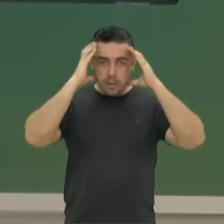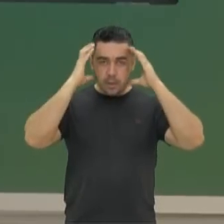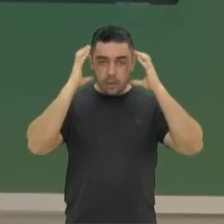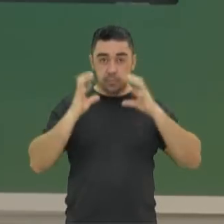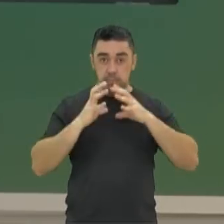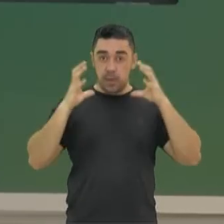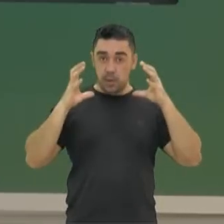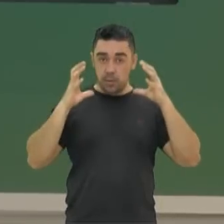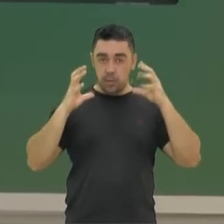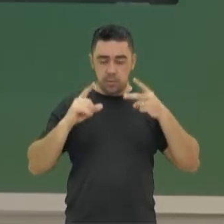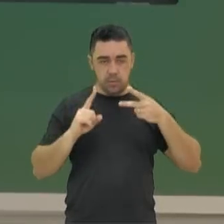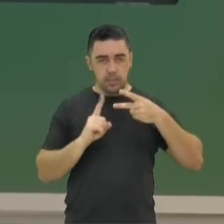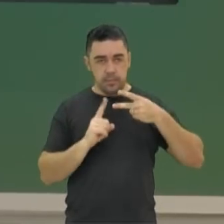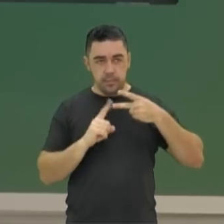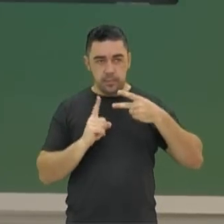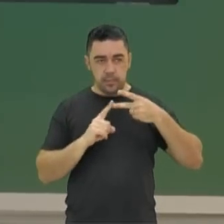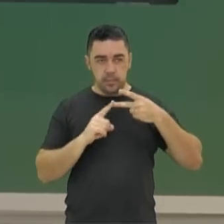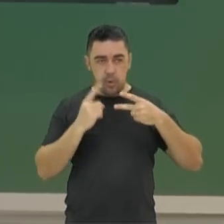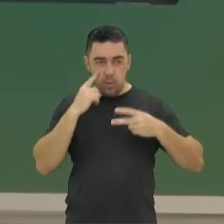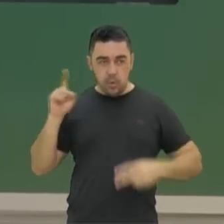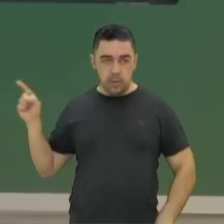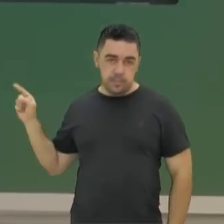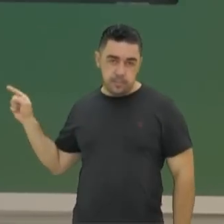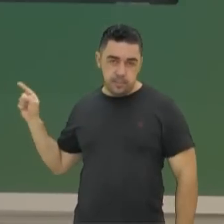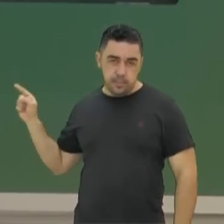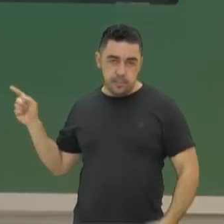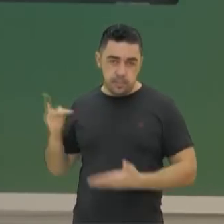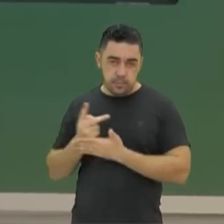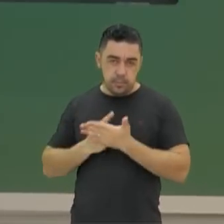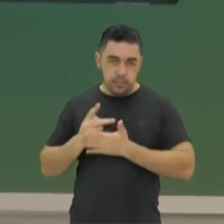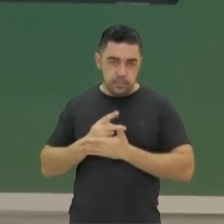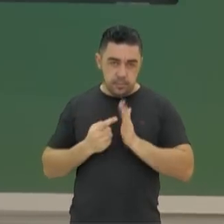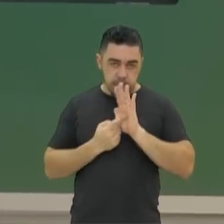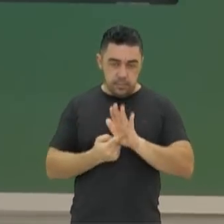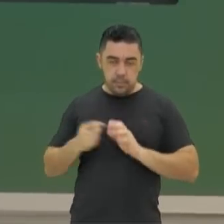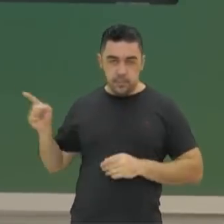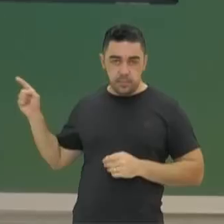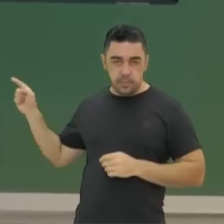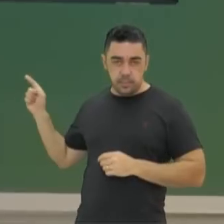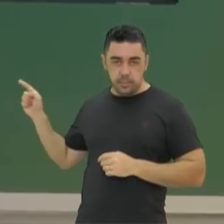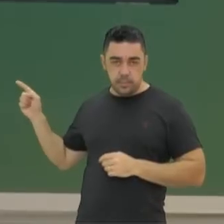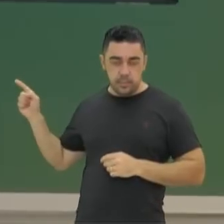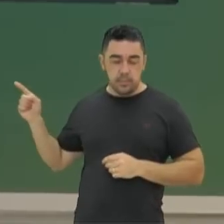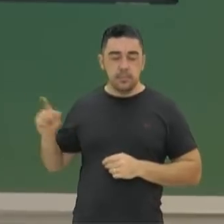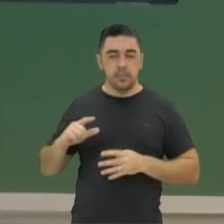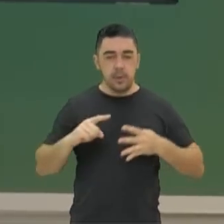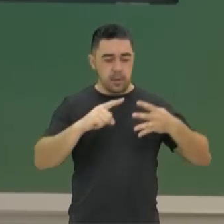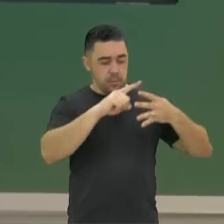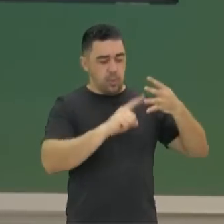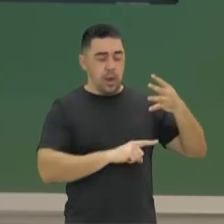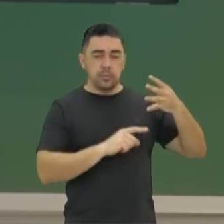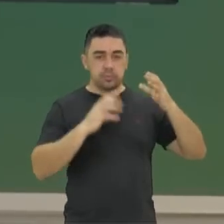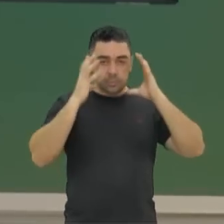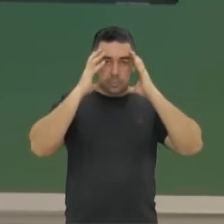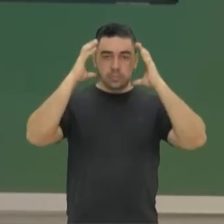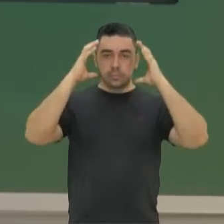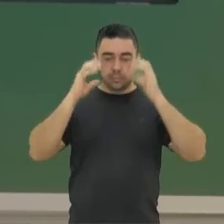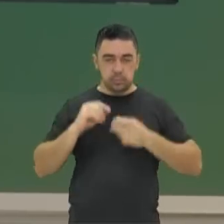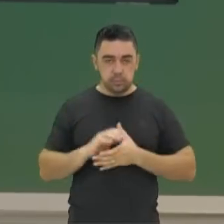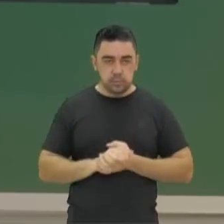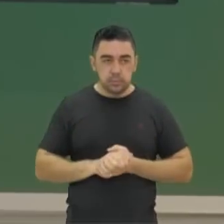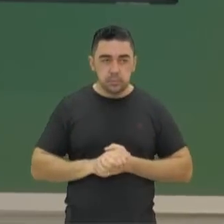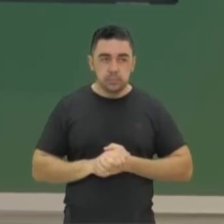outras espécies, se a gente for comparar, tem até aqui um desenho mostrando para vocês. Então, todos esses grupos de humanos aqui tinham essas características em